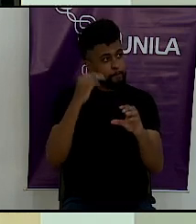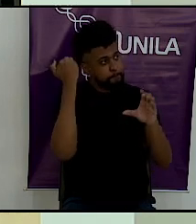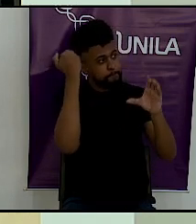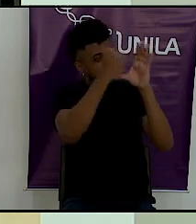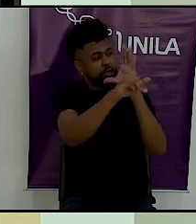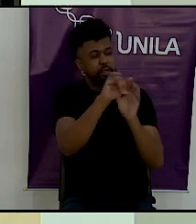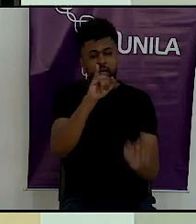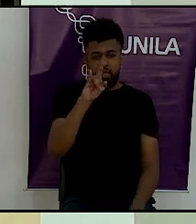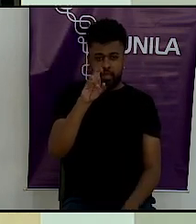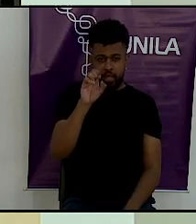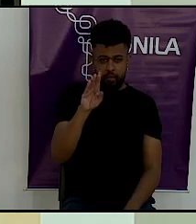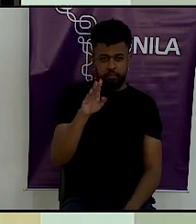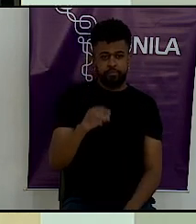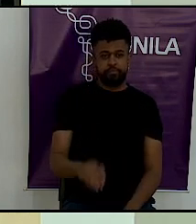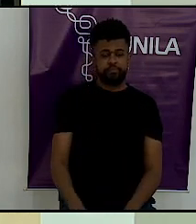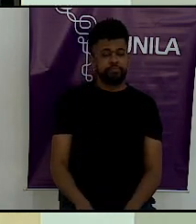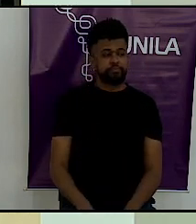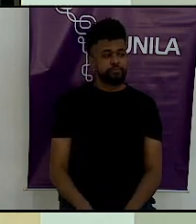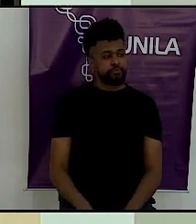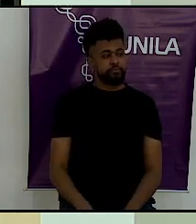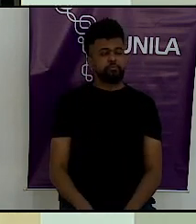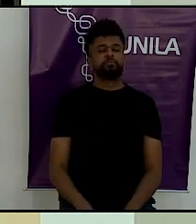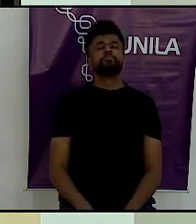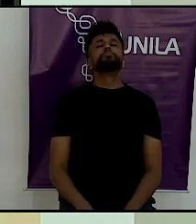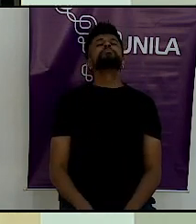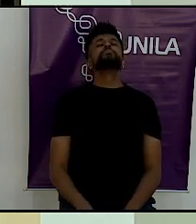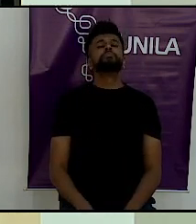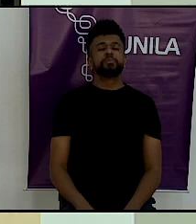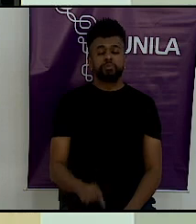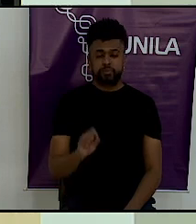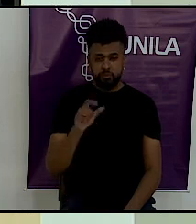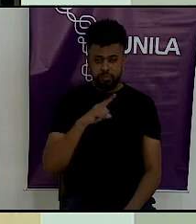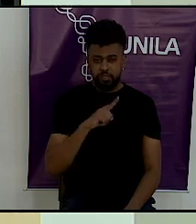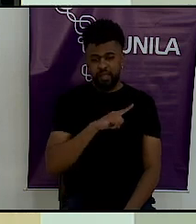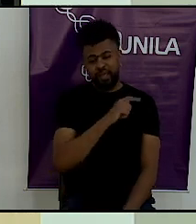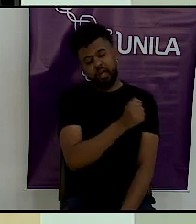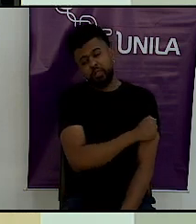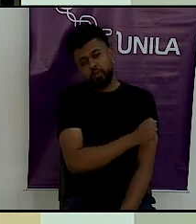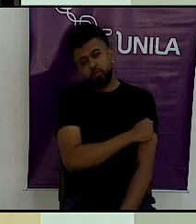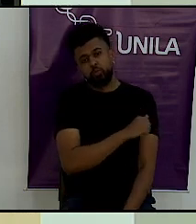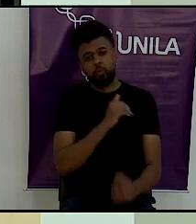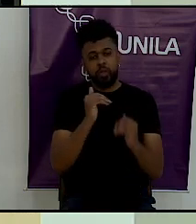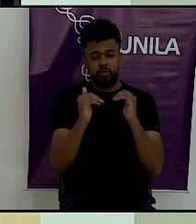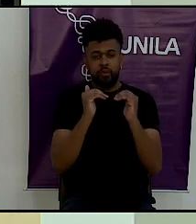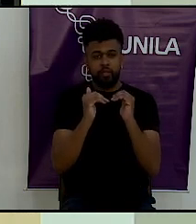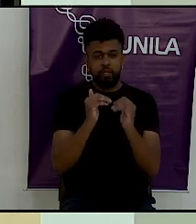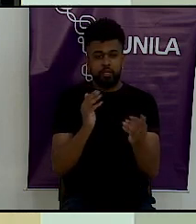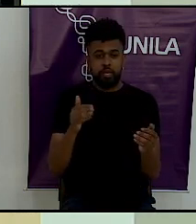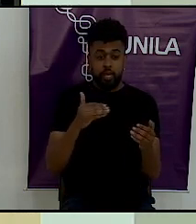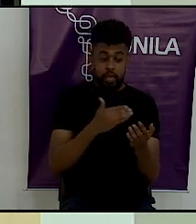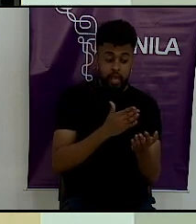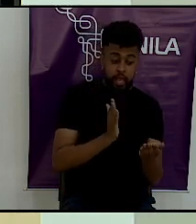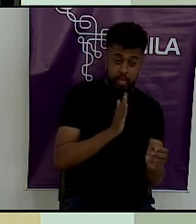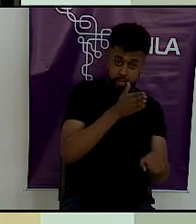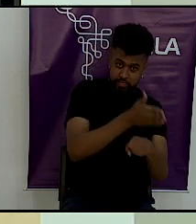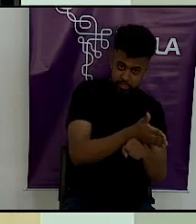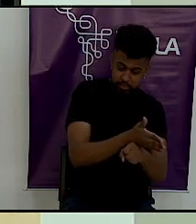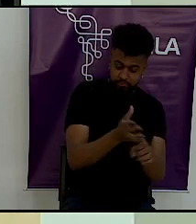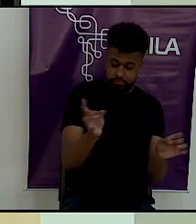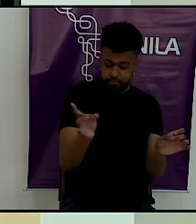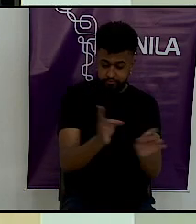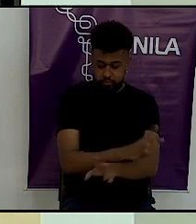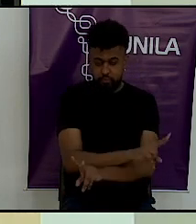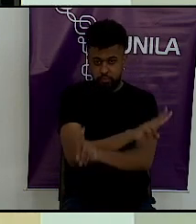Então, importa para chegar nesse aluno equivalente os ingressantes, os concluintes, o tempo do